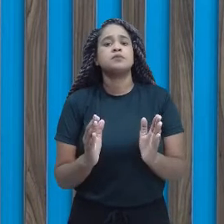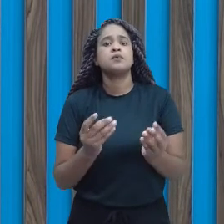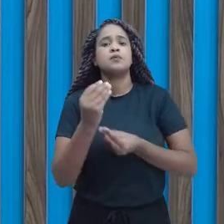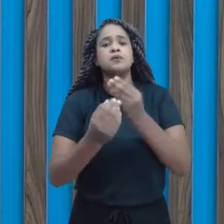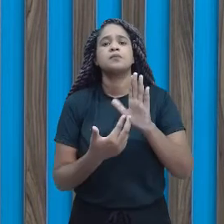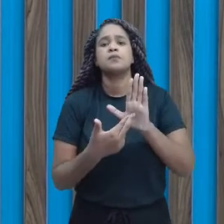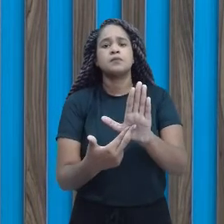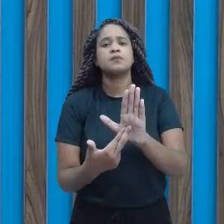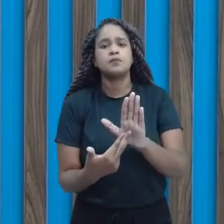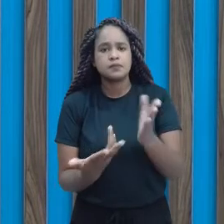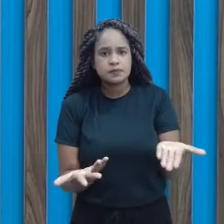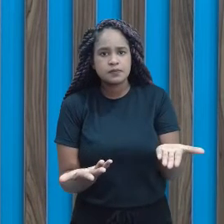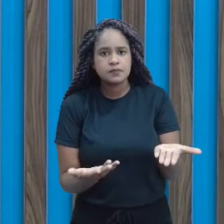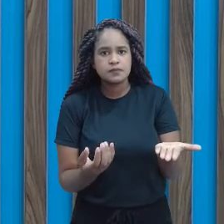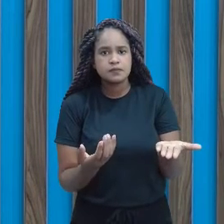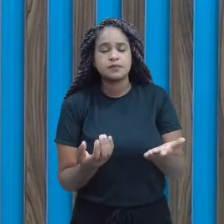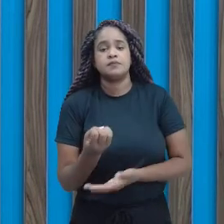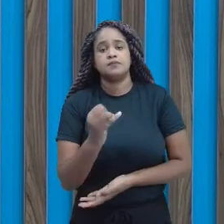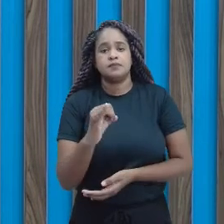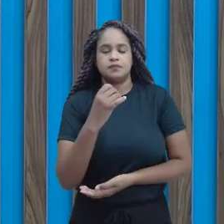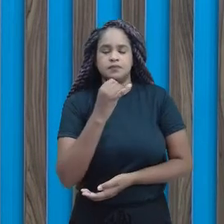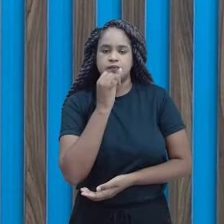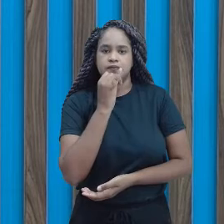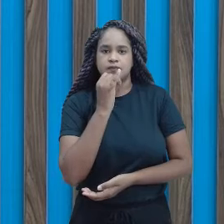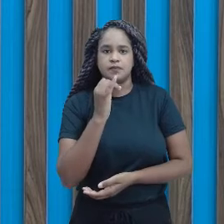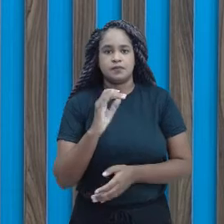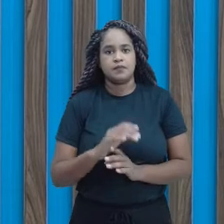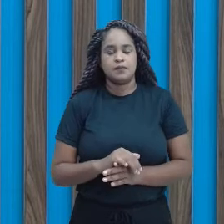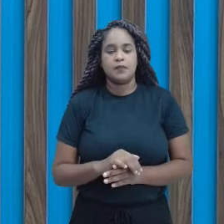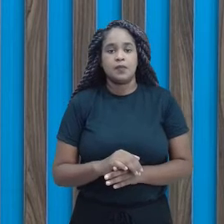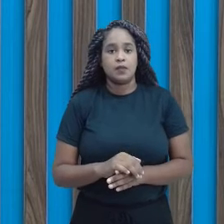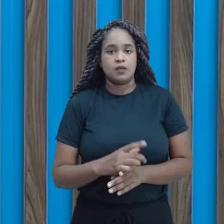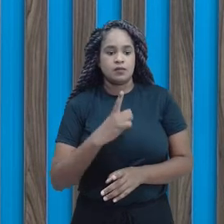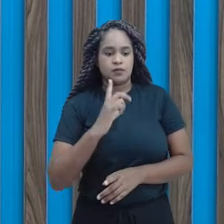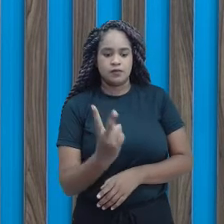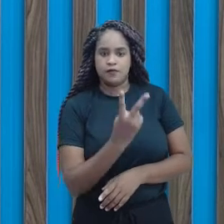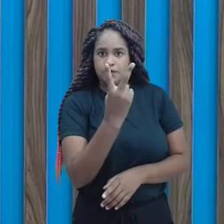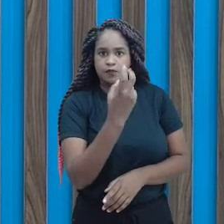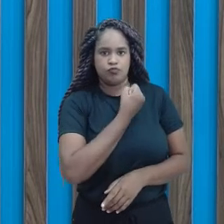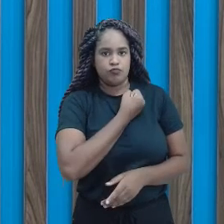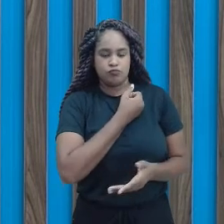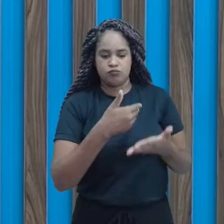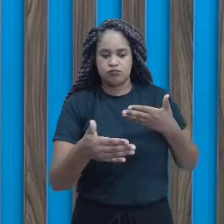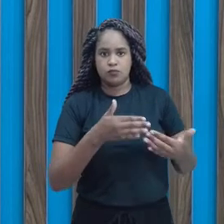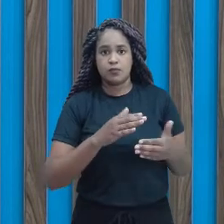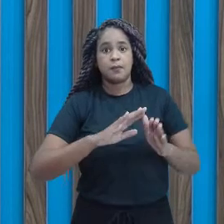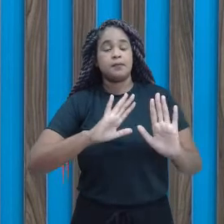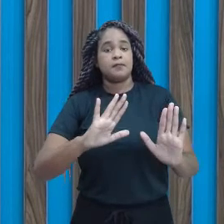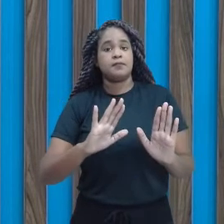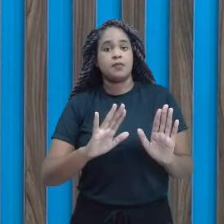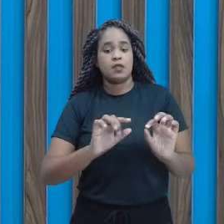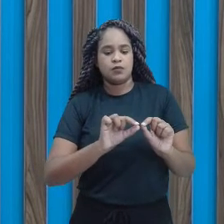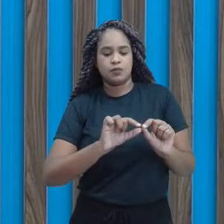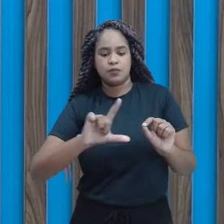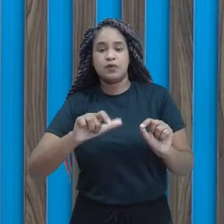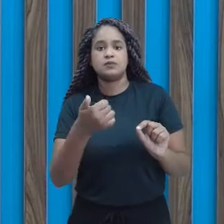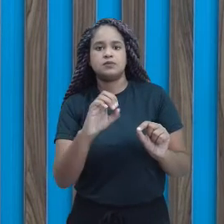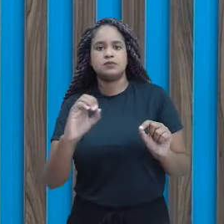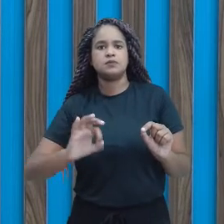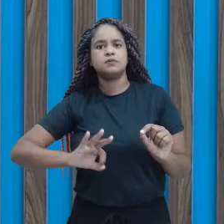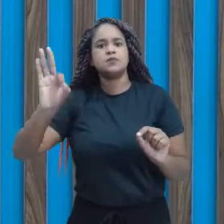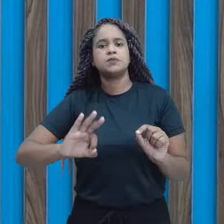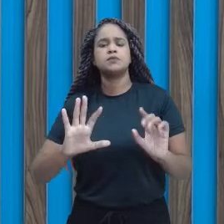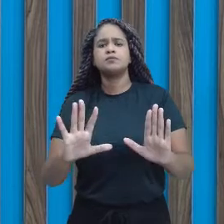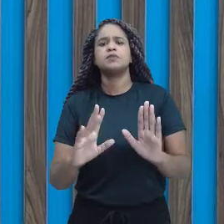todo, certo? Se a gente tem um aumento aí de 100% de um valor, o que é que acontece com ele? A gente já tem aí